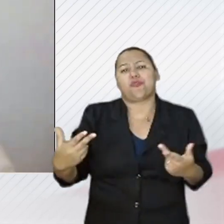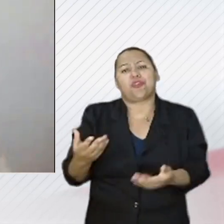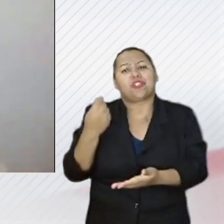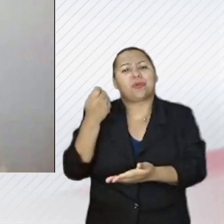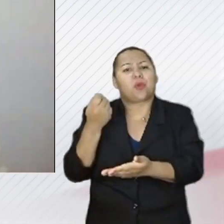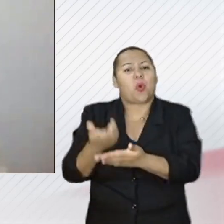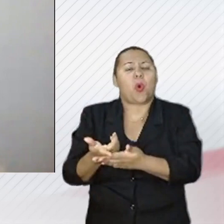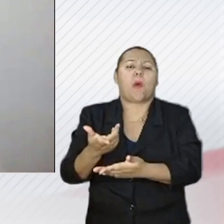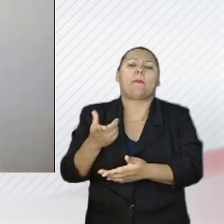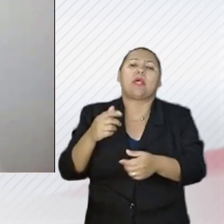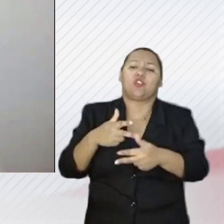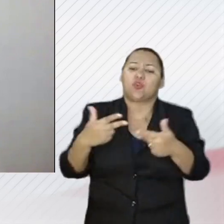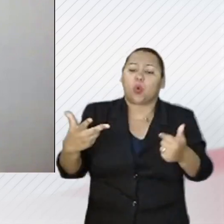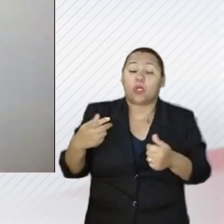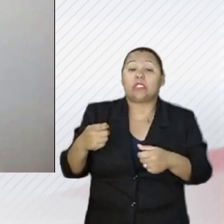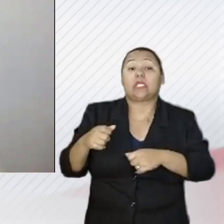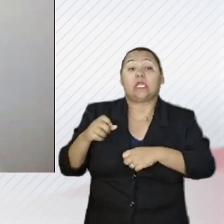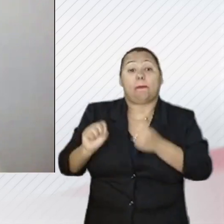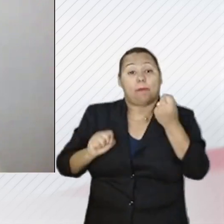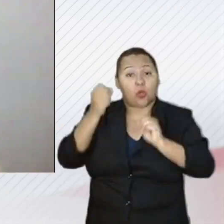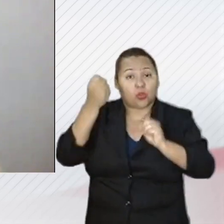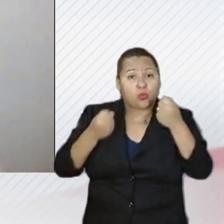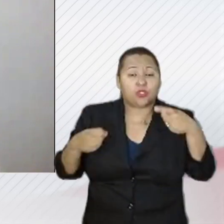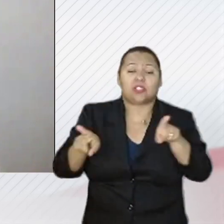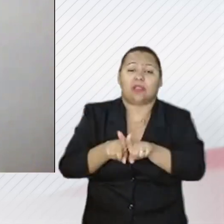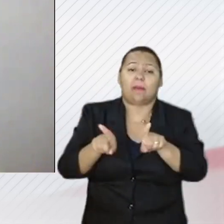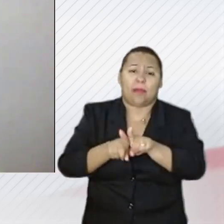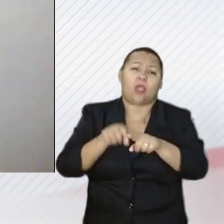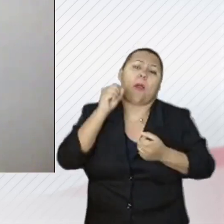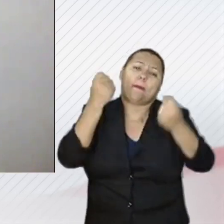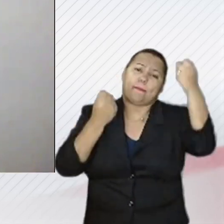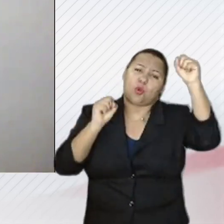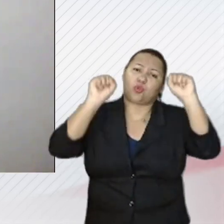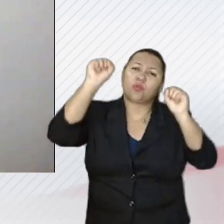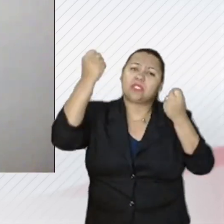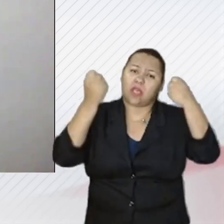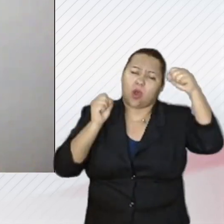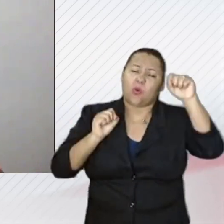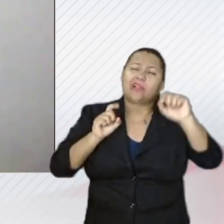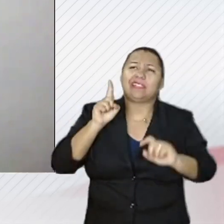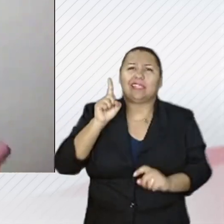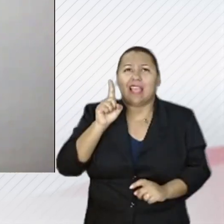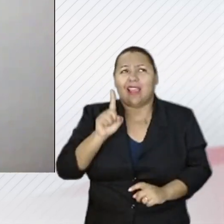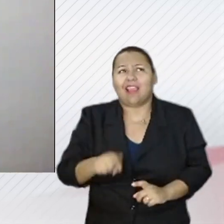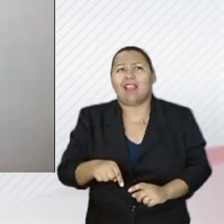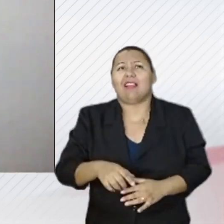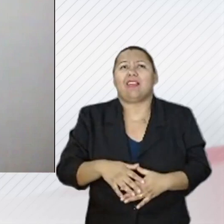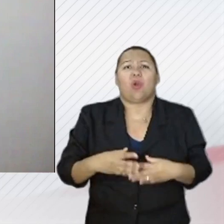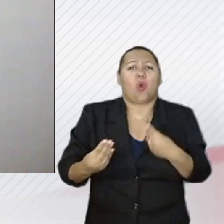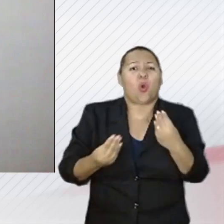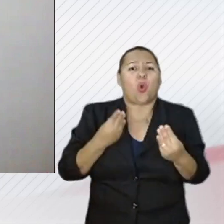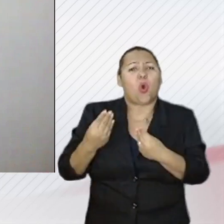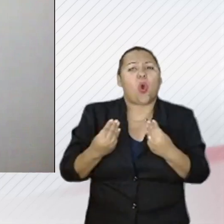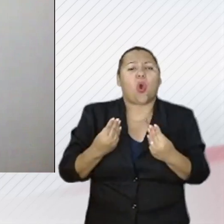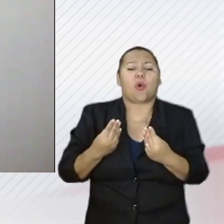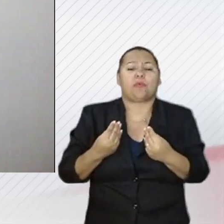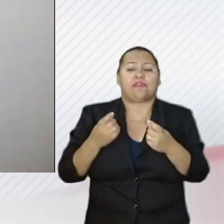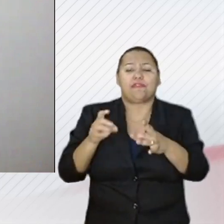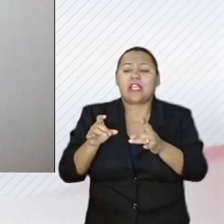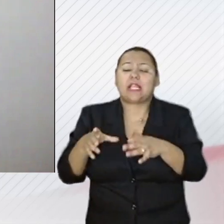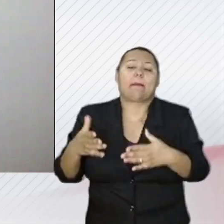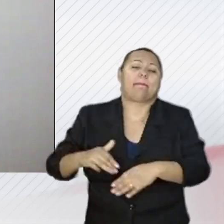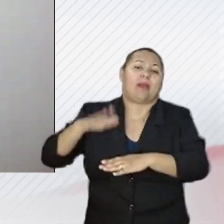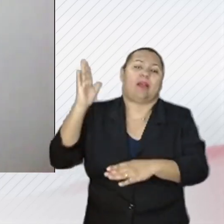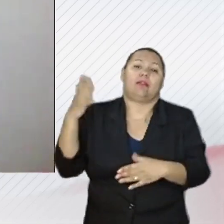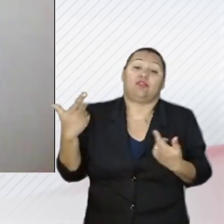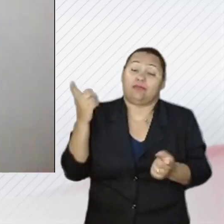a indústria mesmo, ela acaba tendo uma produção que fica, não tem como concorrer, né? Então, com essa reforma,